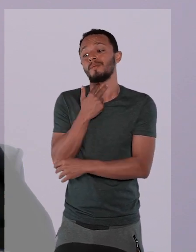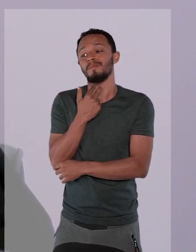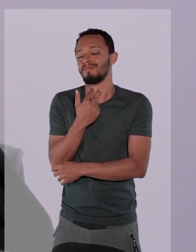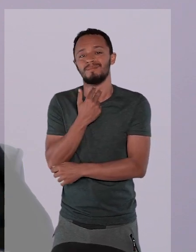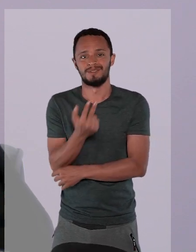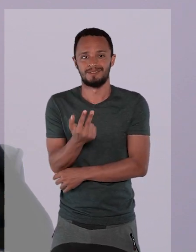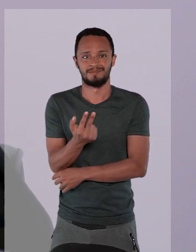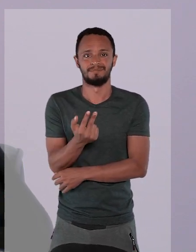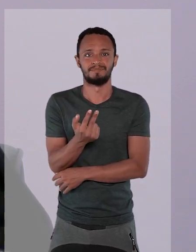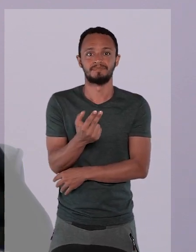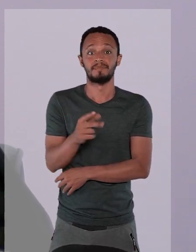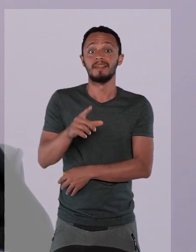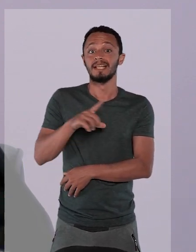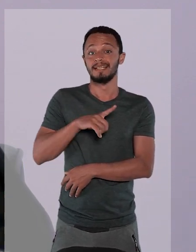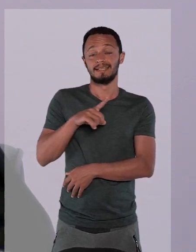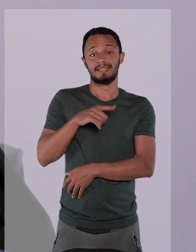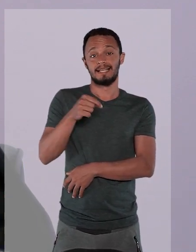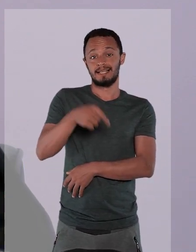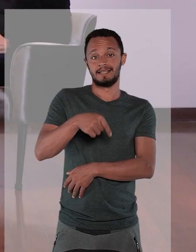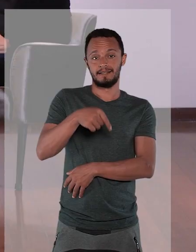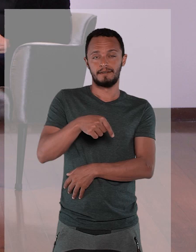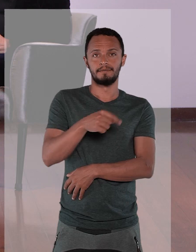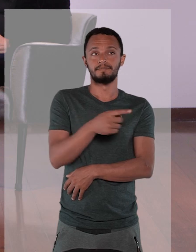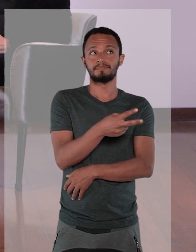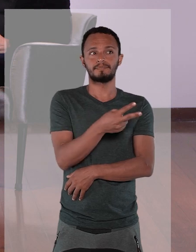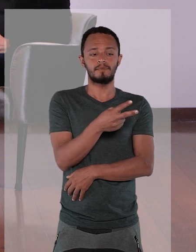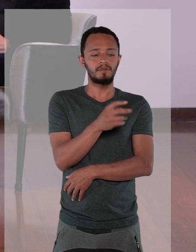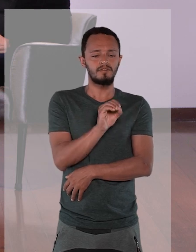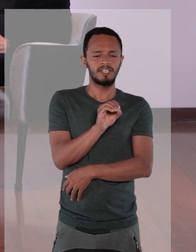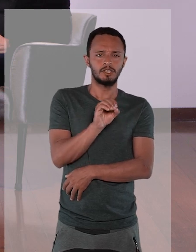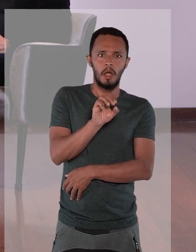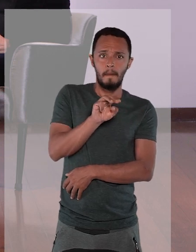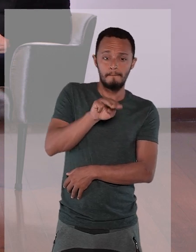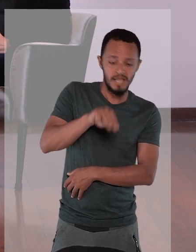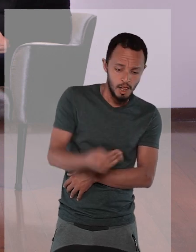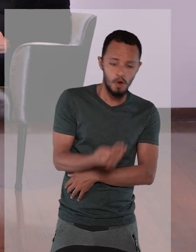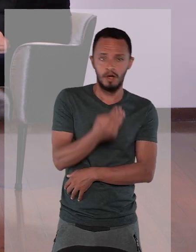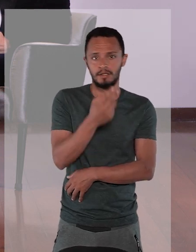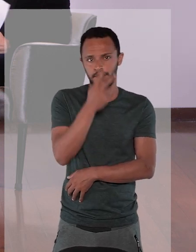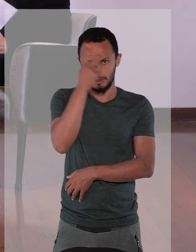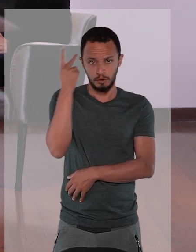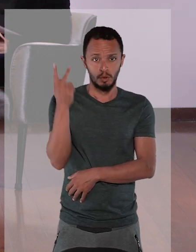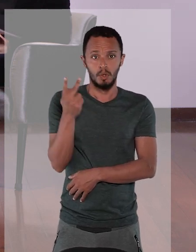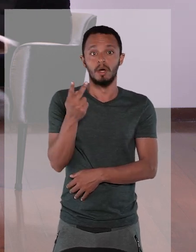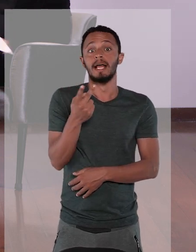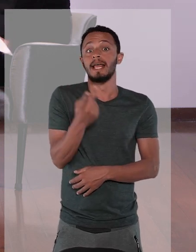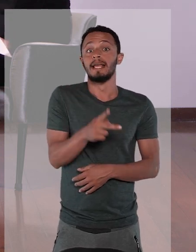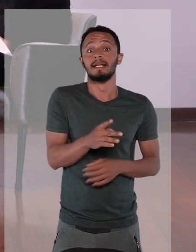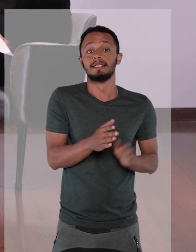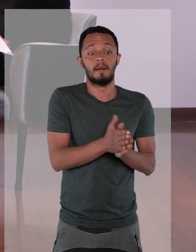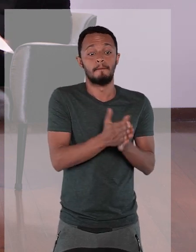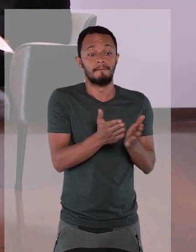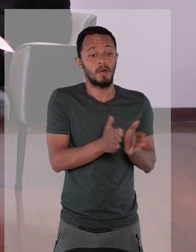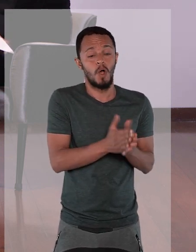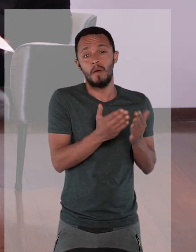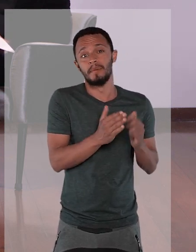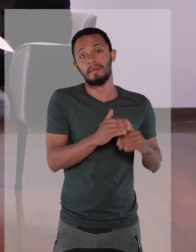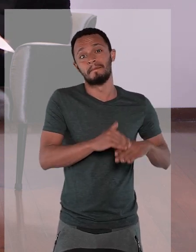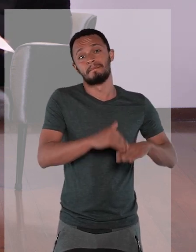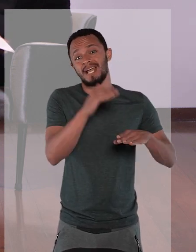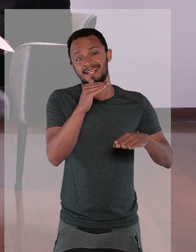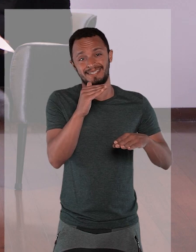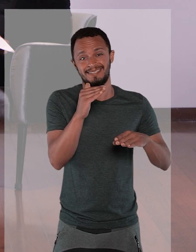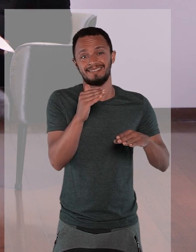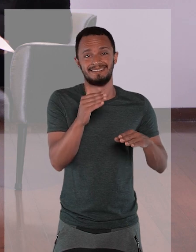hoje a gente tem 20 milhões de pessoas abaixo da linha de pobreza. Eu vi até eu tinha visto isso em São Paulo, há 3 dias